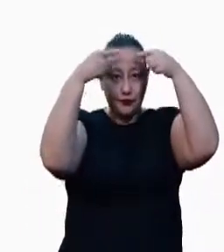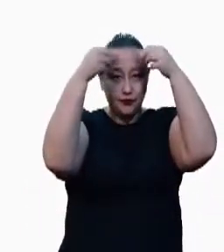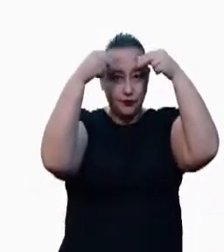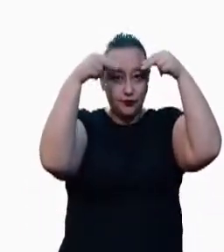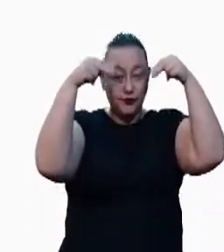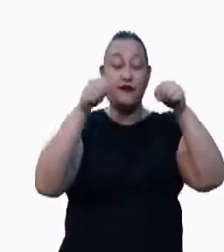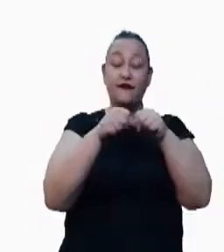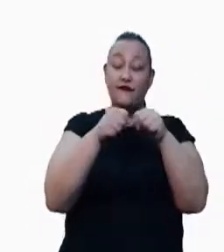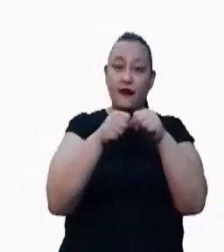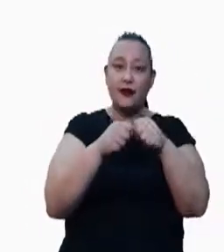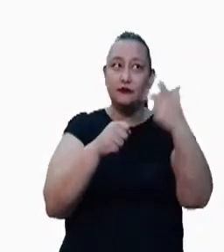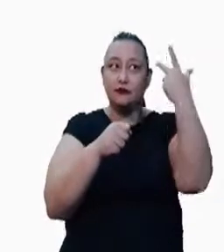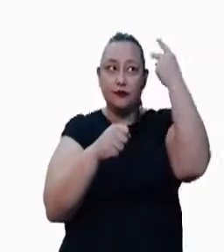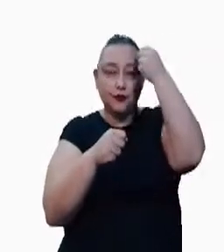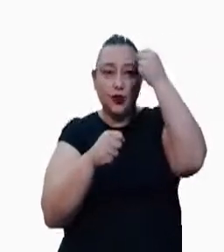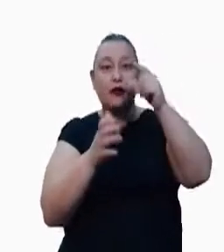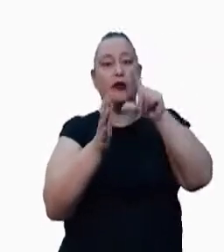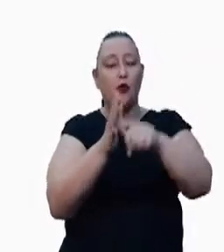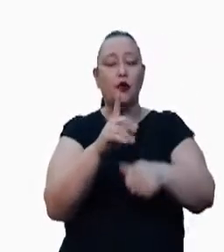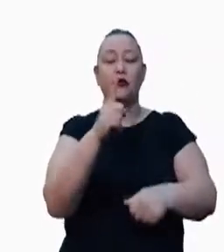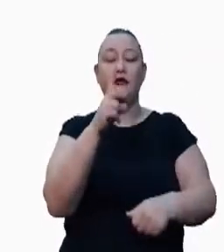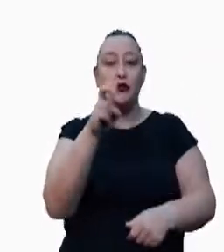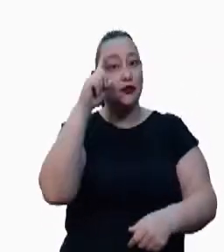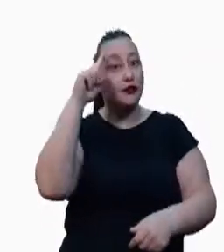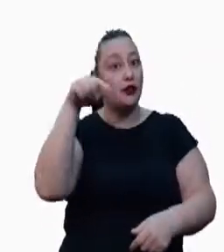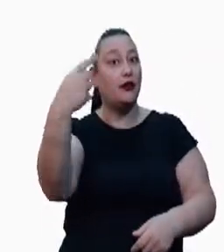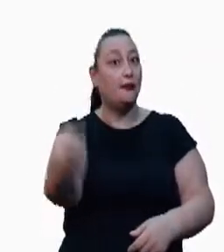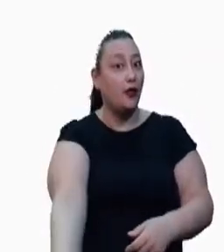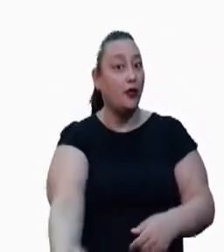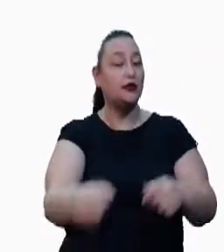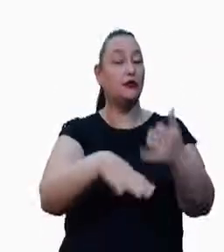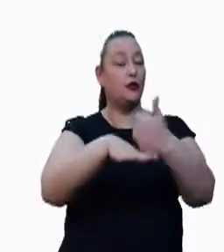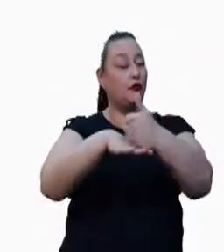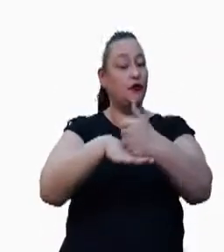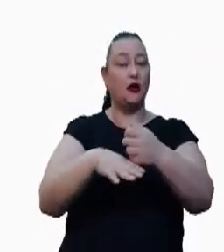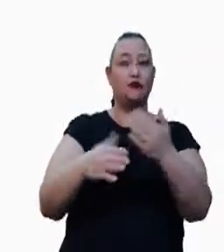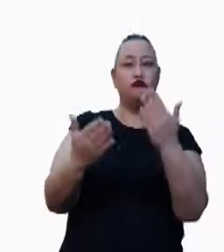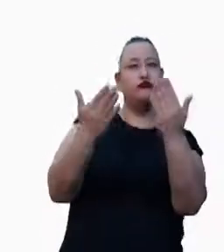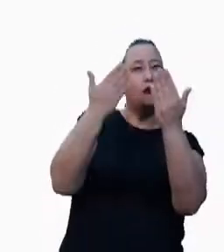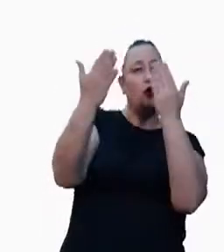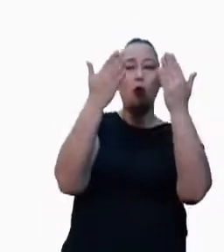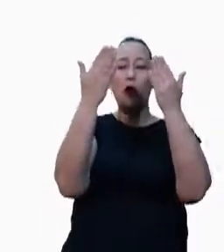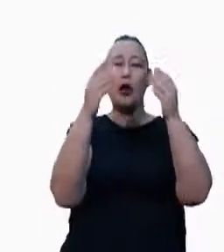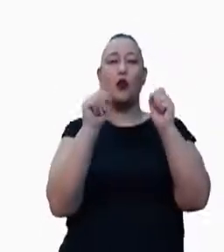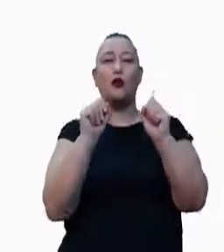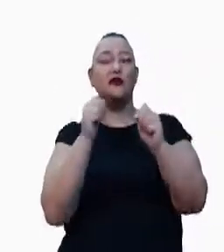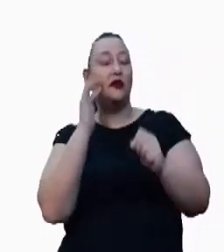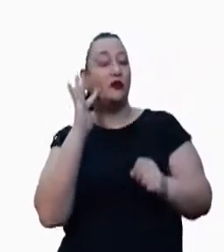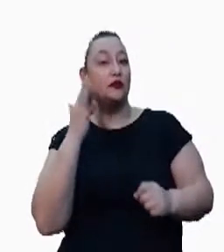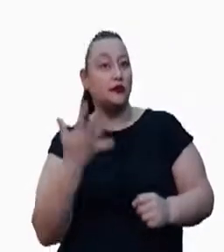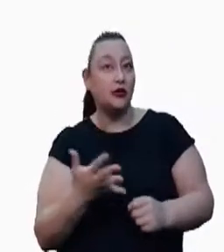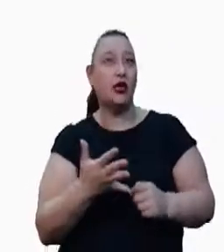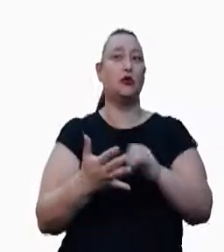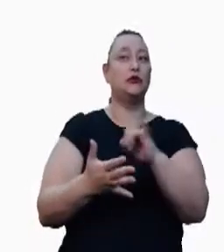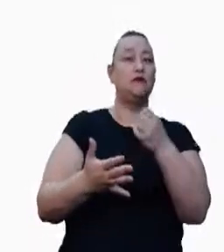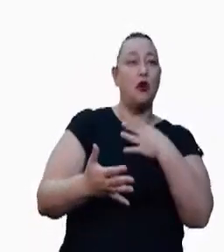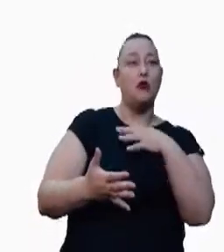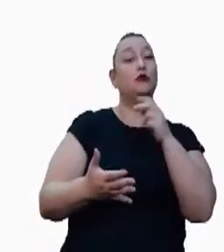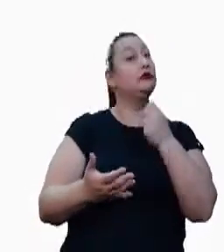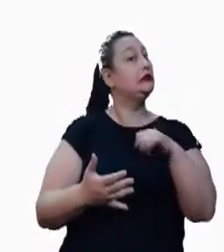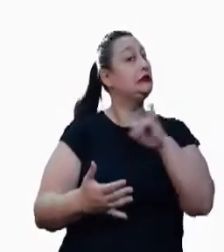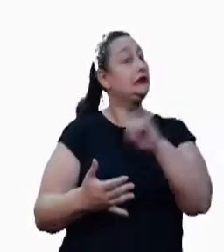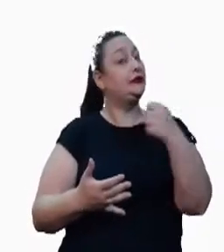aplicação e você retorna 15 dias depois para o profissional que fez essa aplicação, ver qual é a ação que ela foi feita e ver se precisa